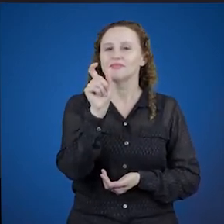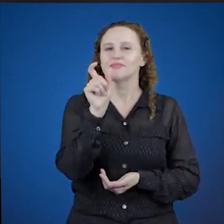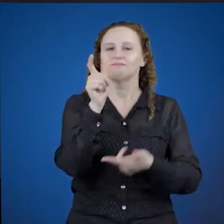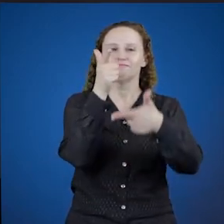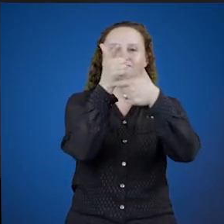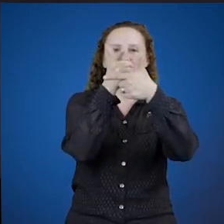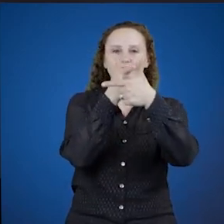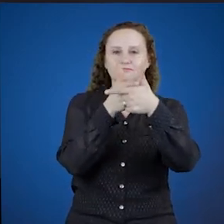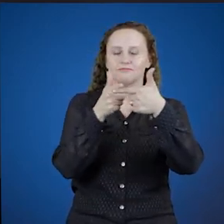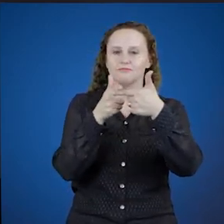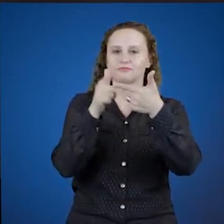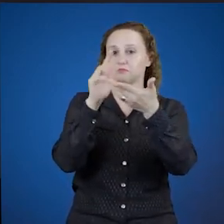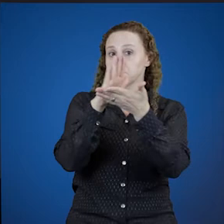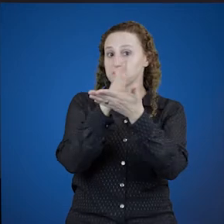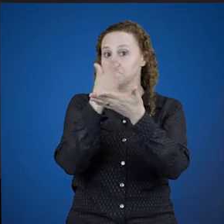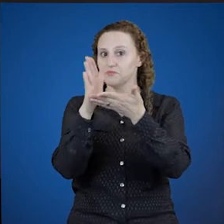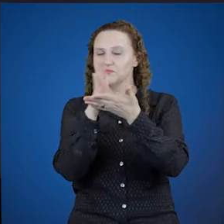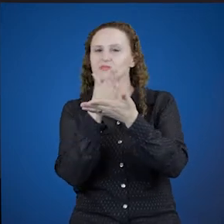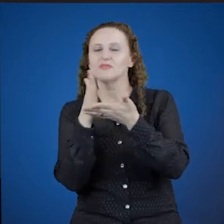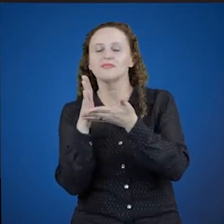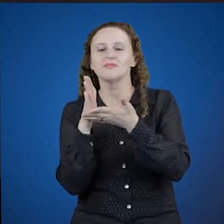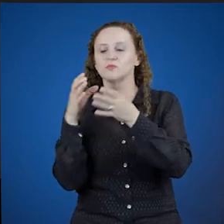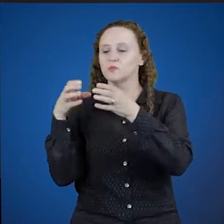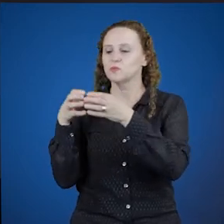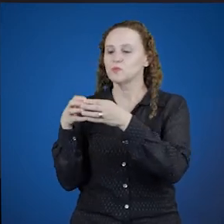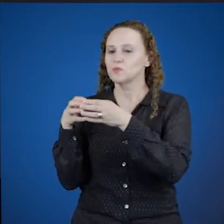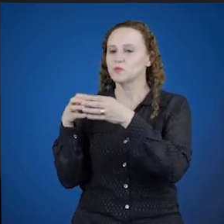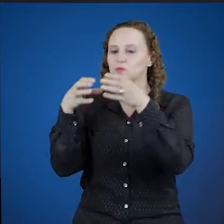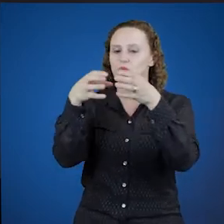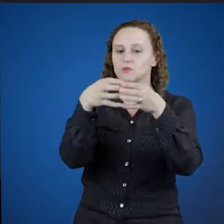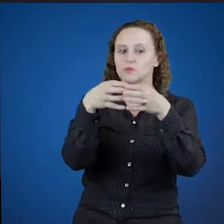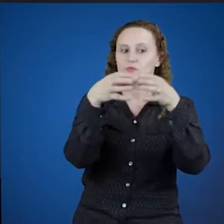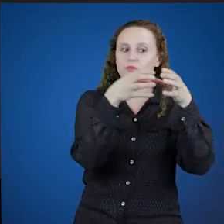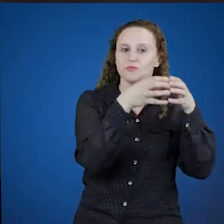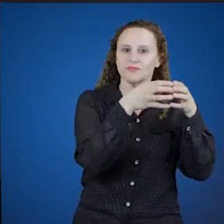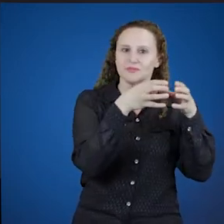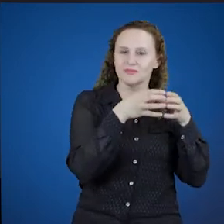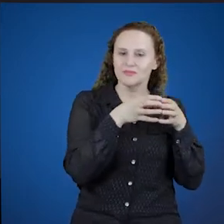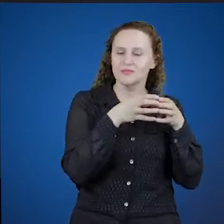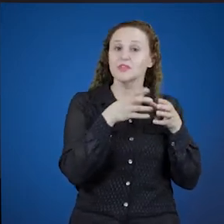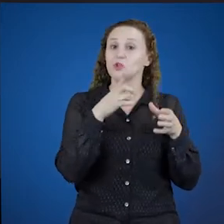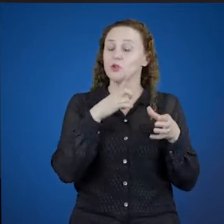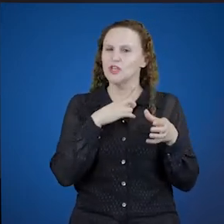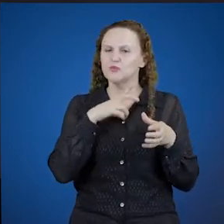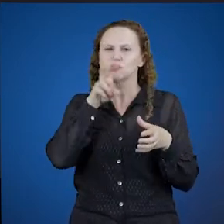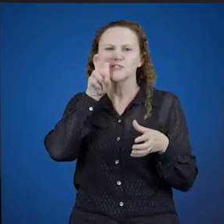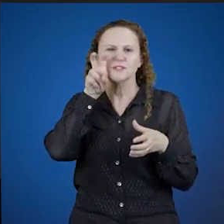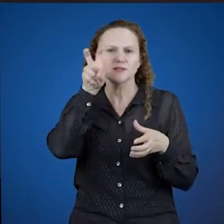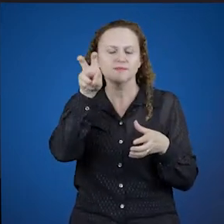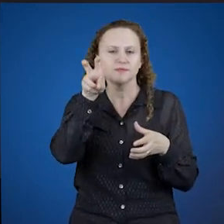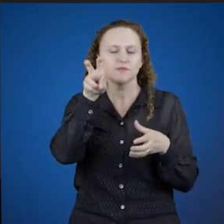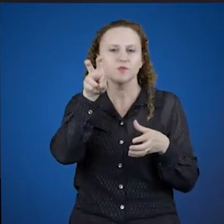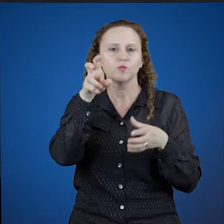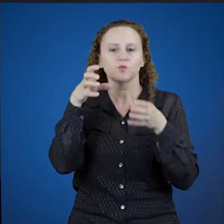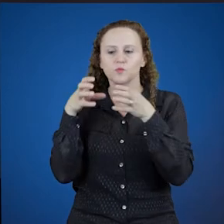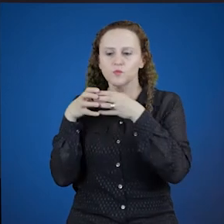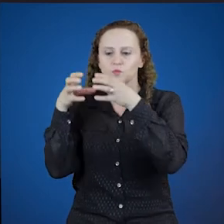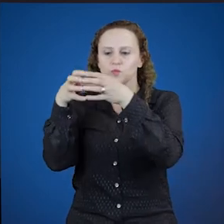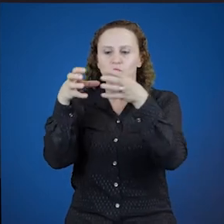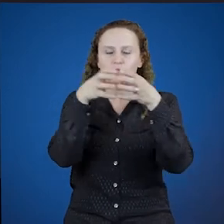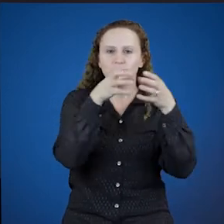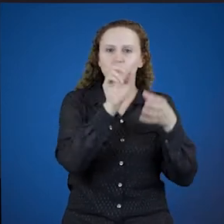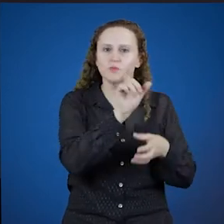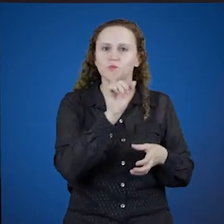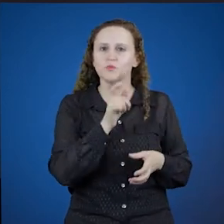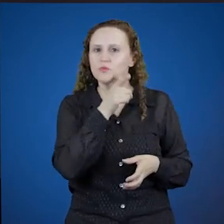palavras são divididas ou separadas em grupos ou seja nós temos 5 grupos de palavras do